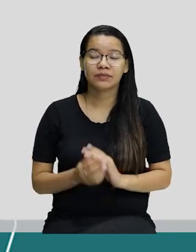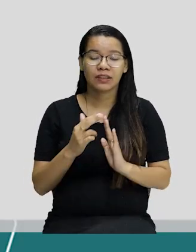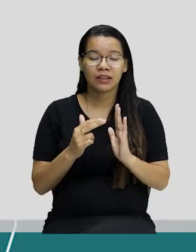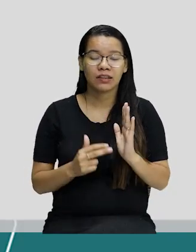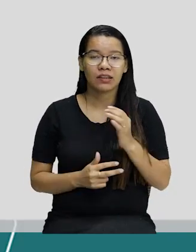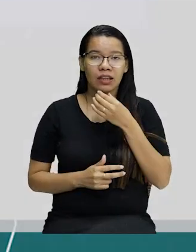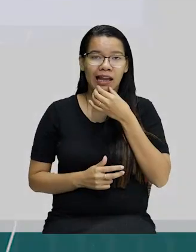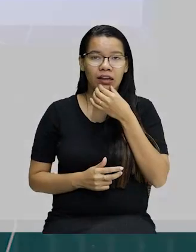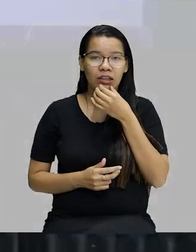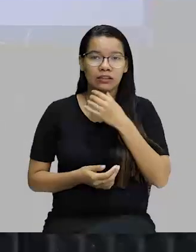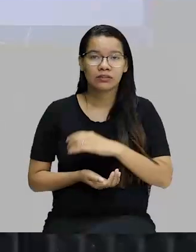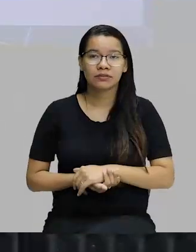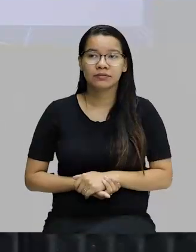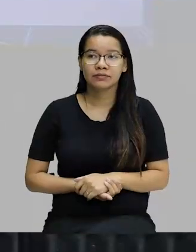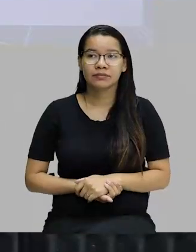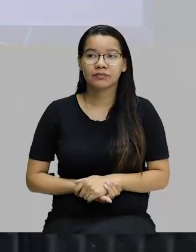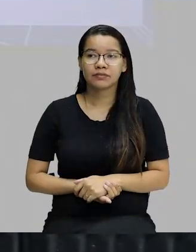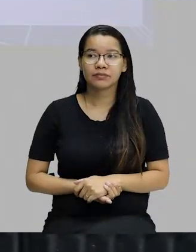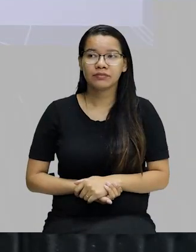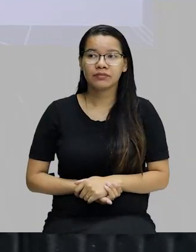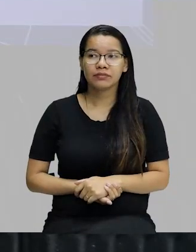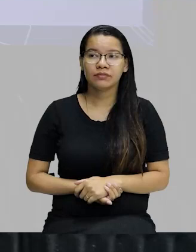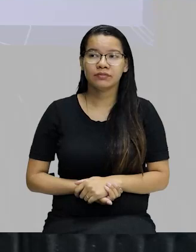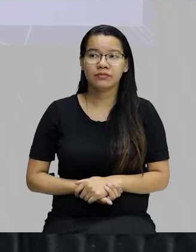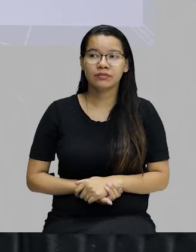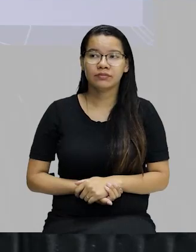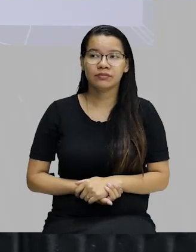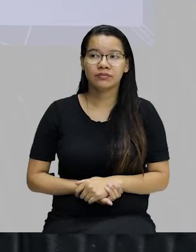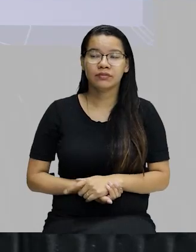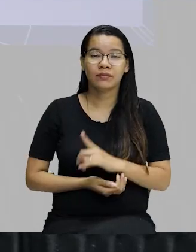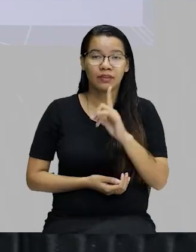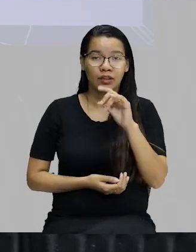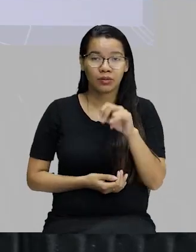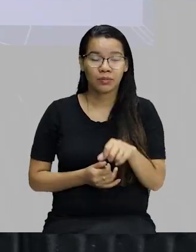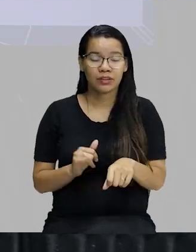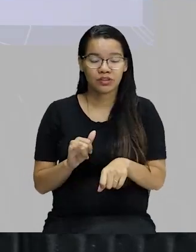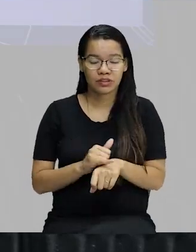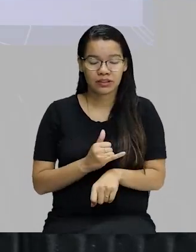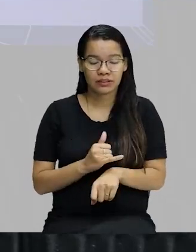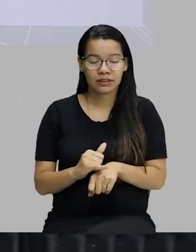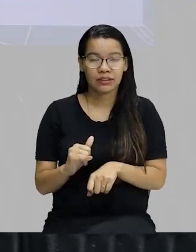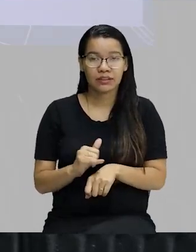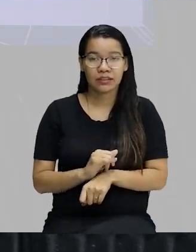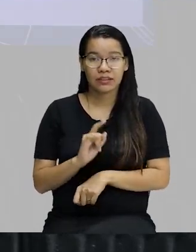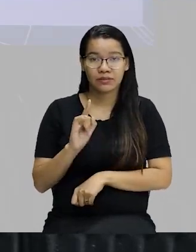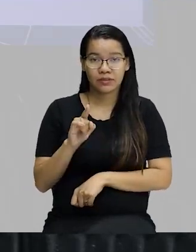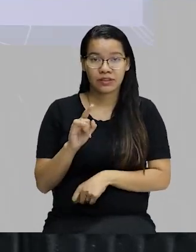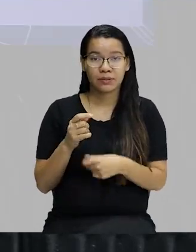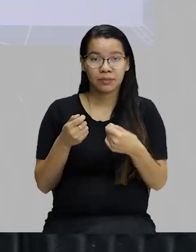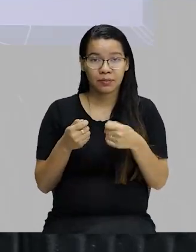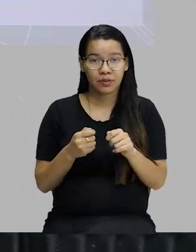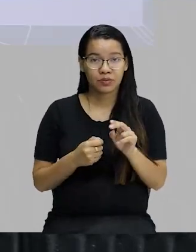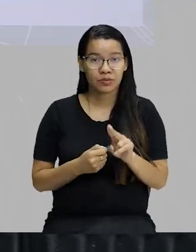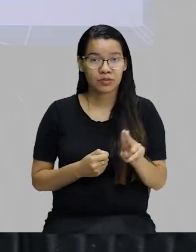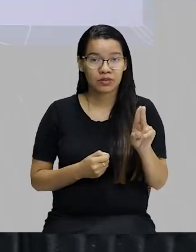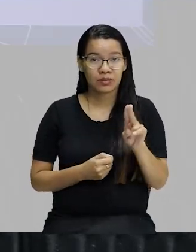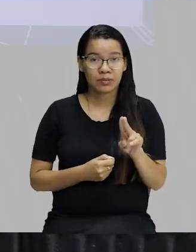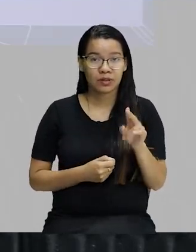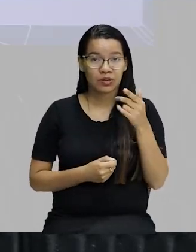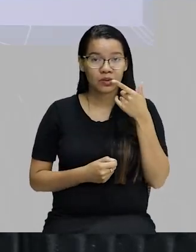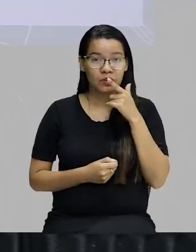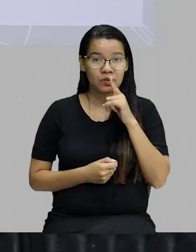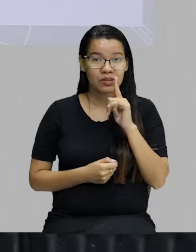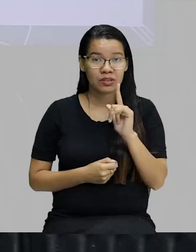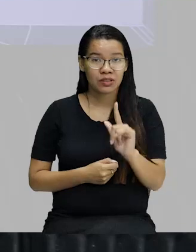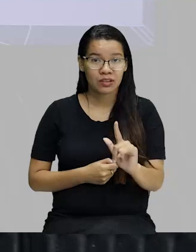short time. Essa é a essência da descrição, ó. É uma estratégia que você pode usar para obter